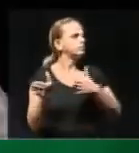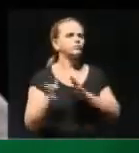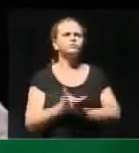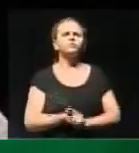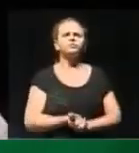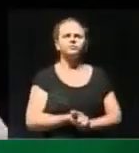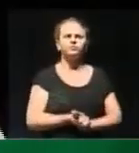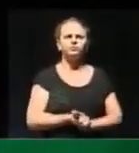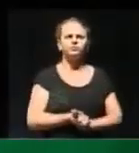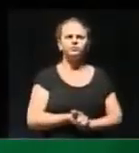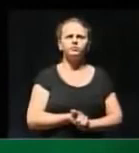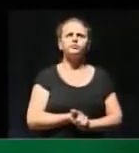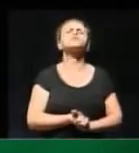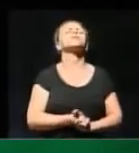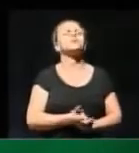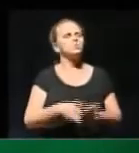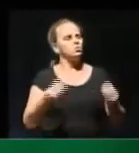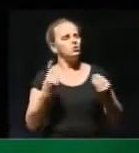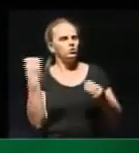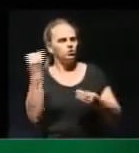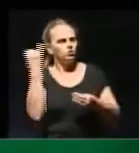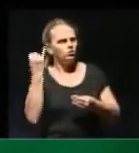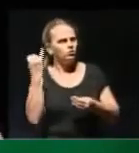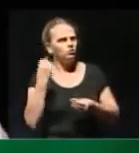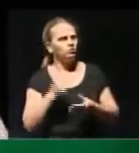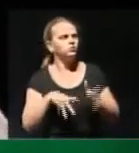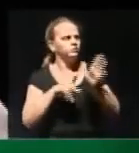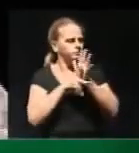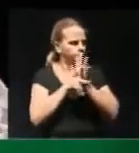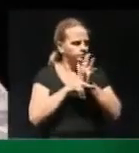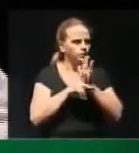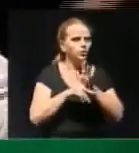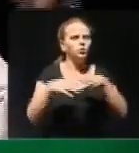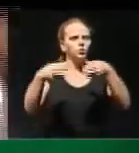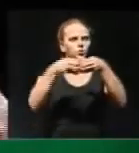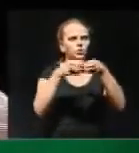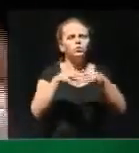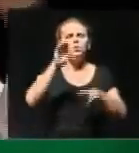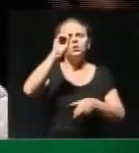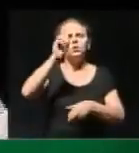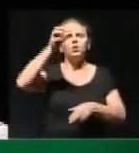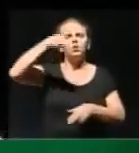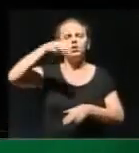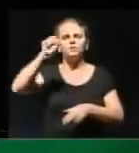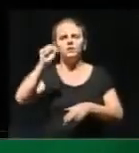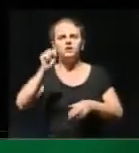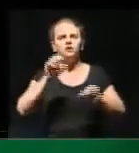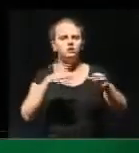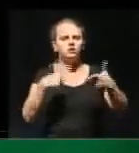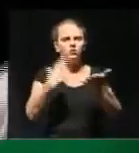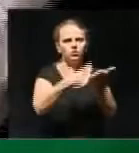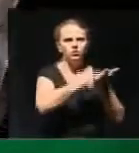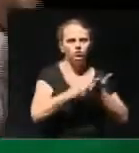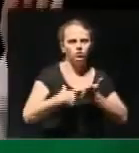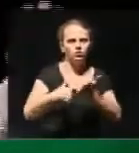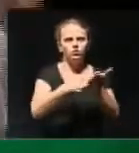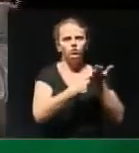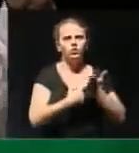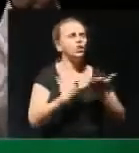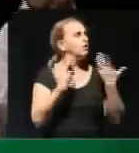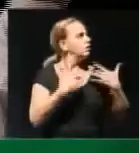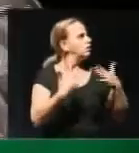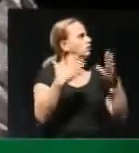Tão importante foi esse estudo que a OMS se reuniu para tentar ver de que maneira poderia analisar esses resultados. Eu gostaria de trazer,